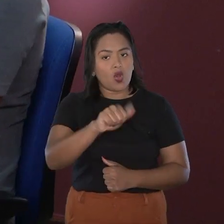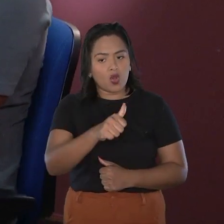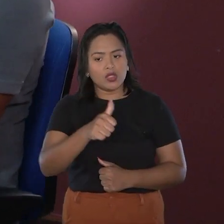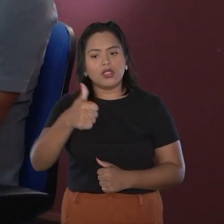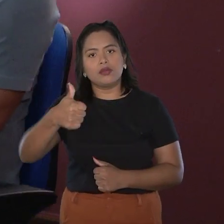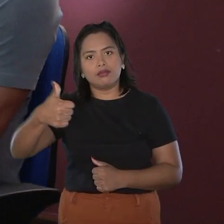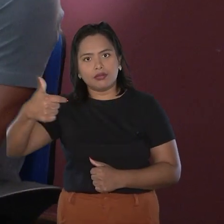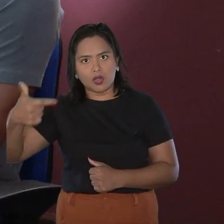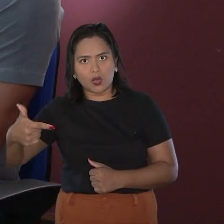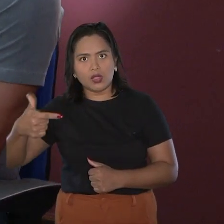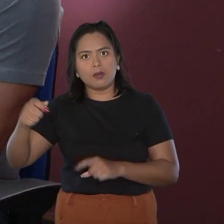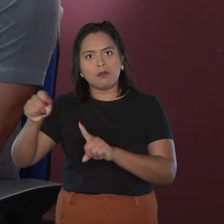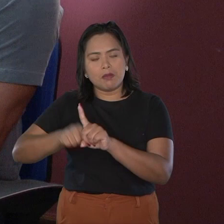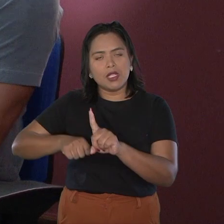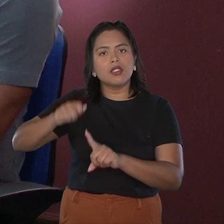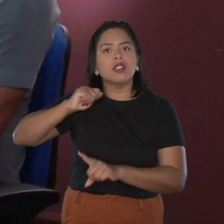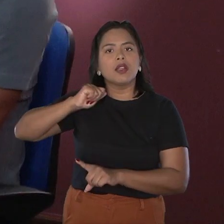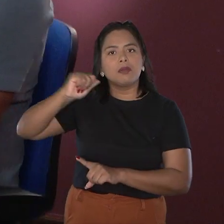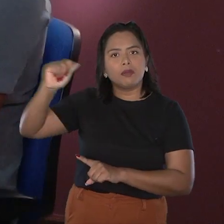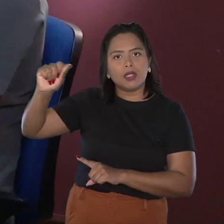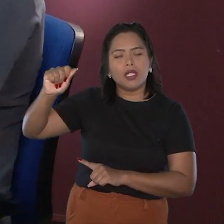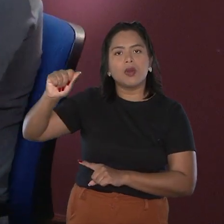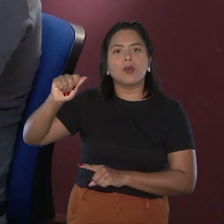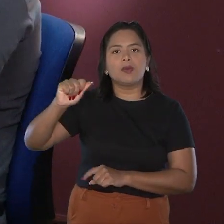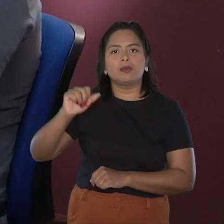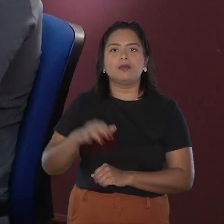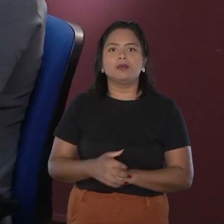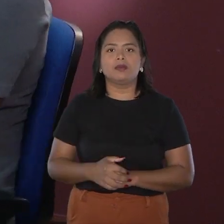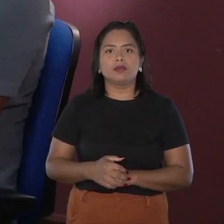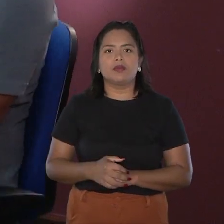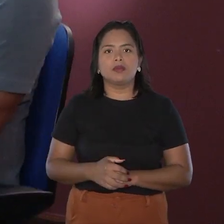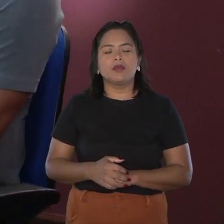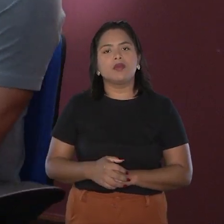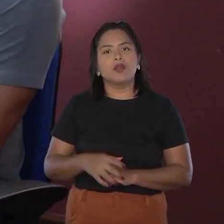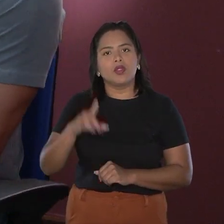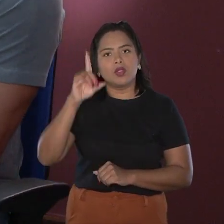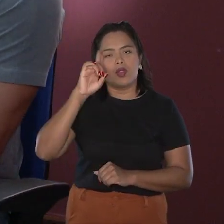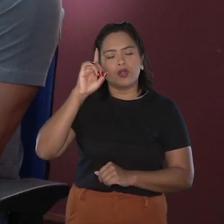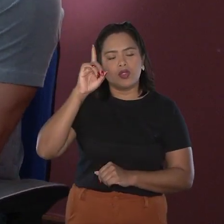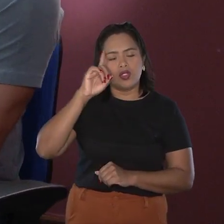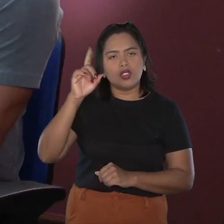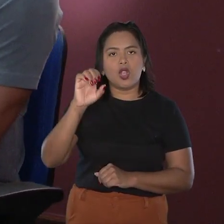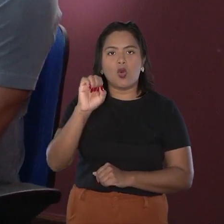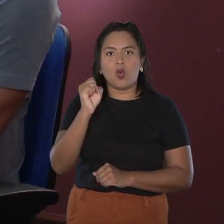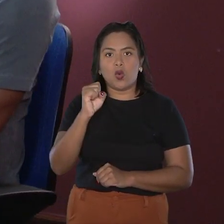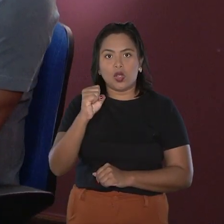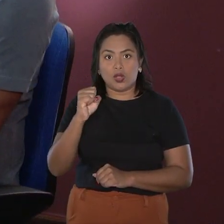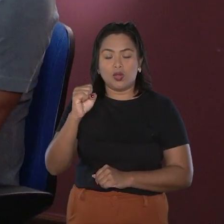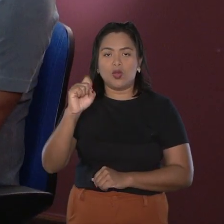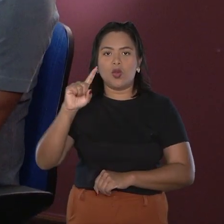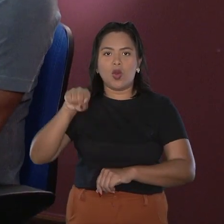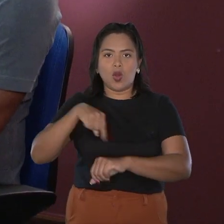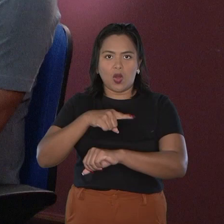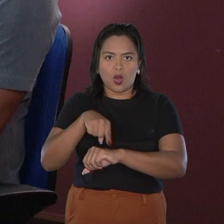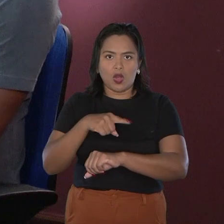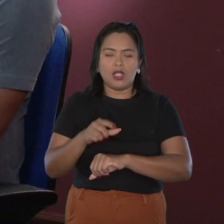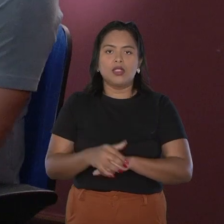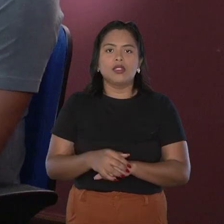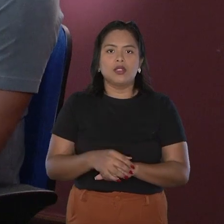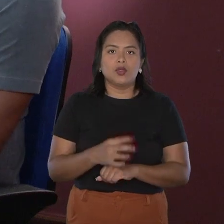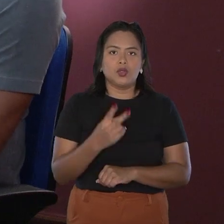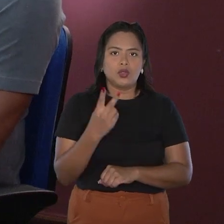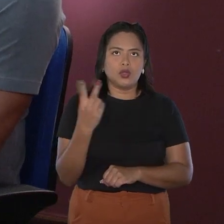às 22 horas né então são 8 horas por dia desses eventos duas tardes serão minicursos né